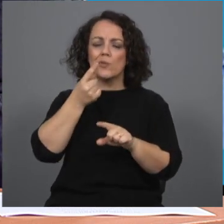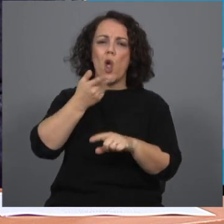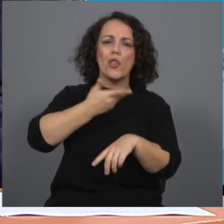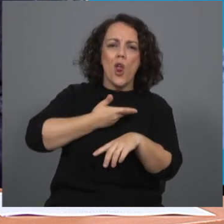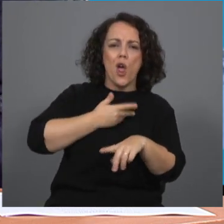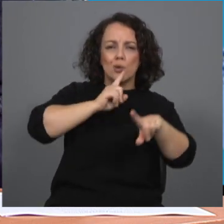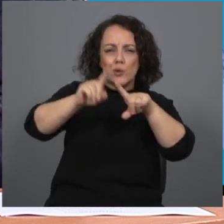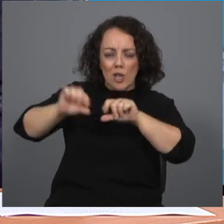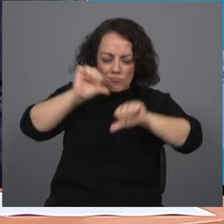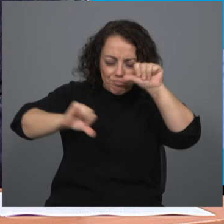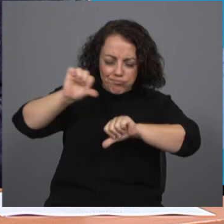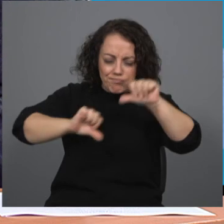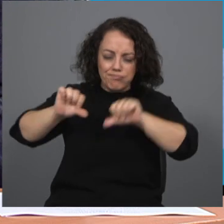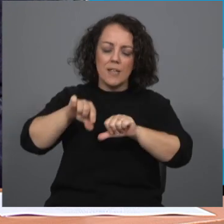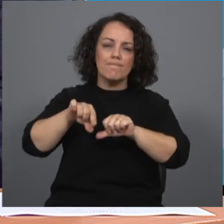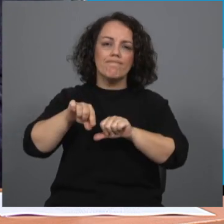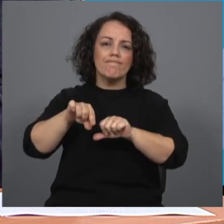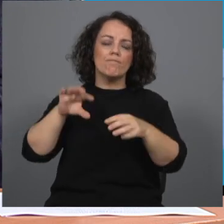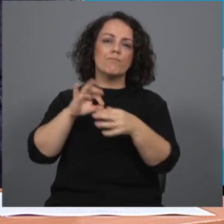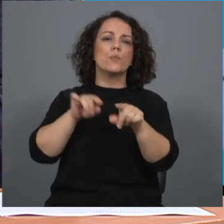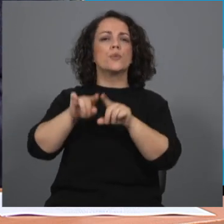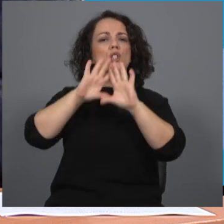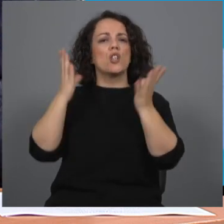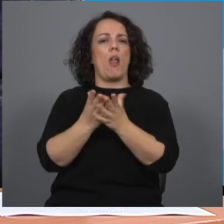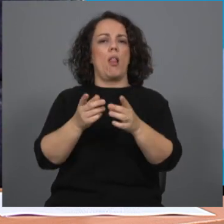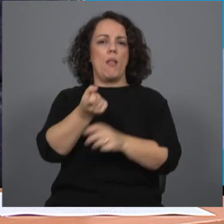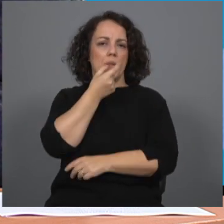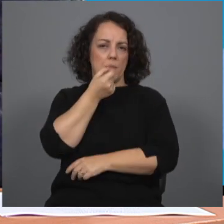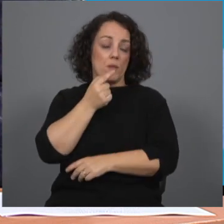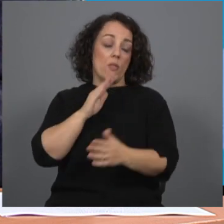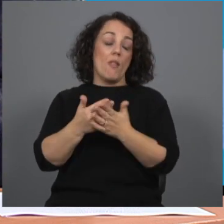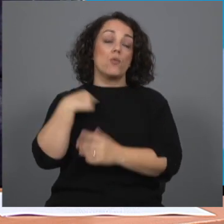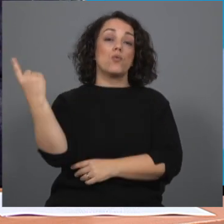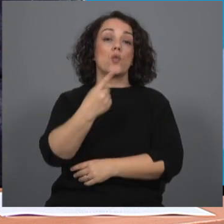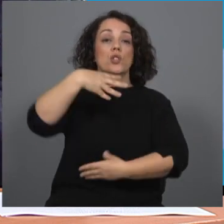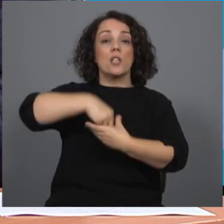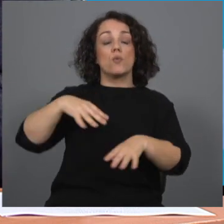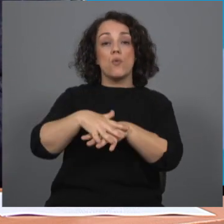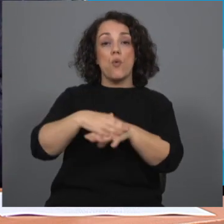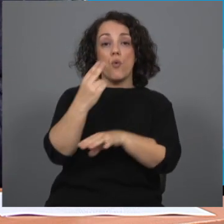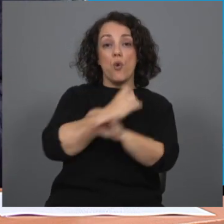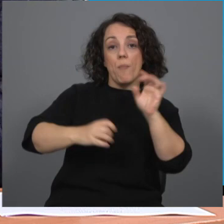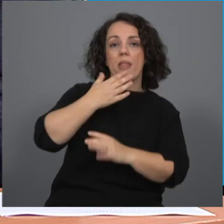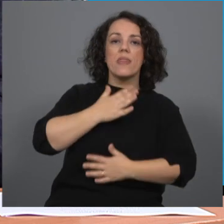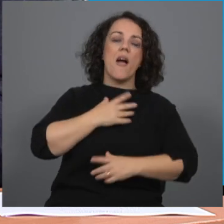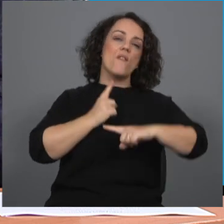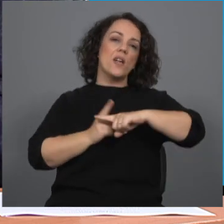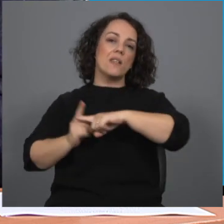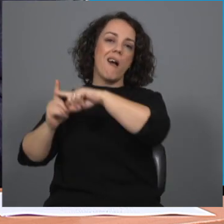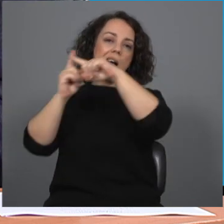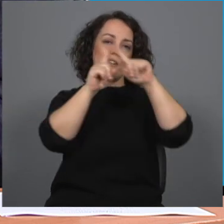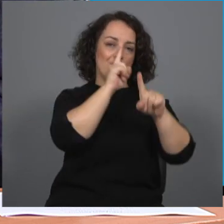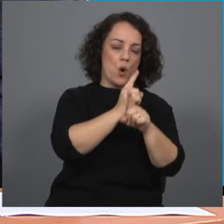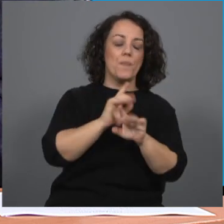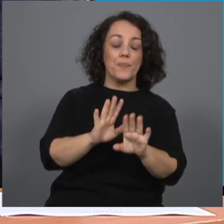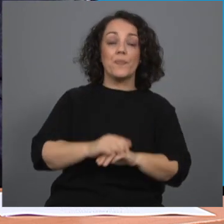medicamentos, políticas de medicamento, beneficiamos todos dessa rede. E, portanto, sob o ponto de vista da Europa, por exemplo, a